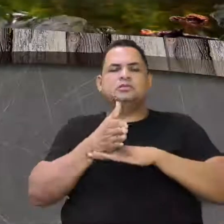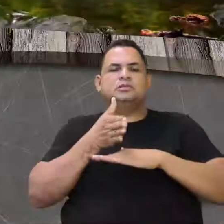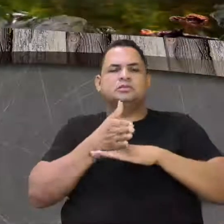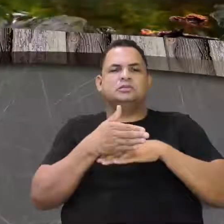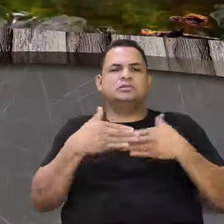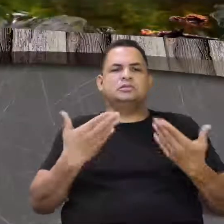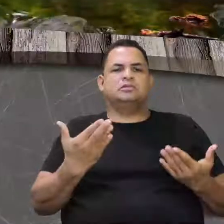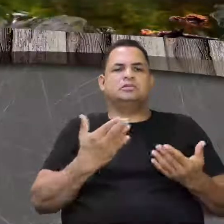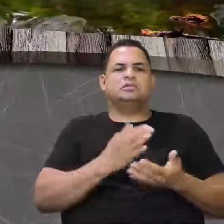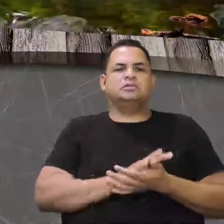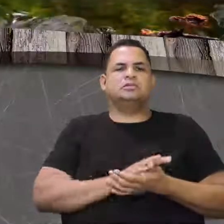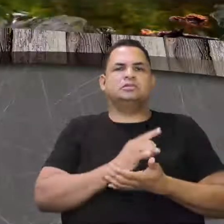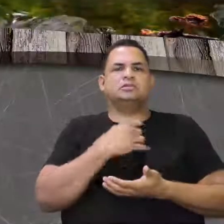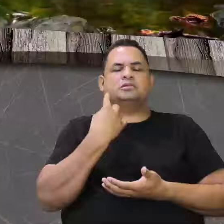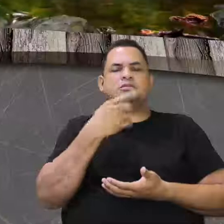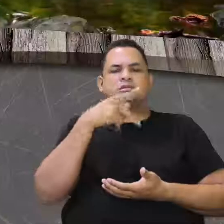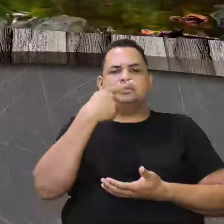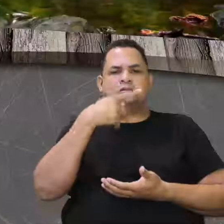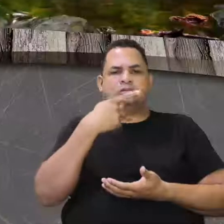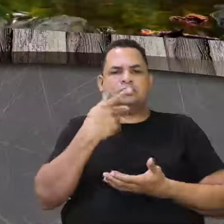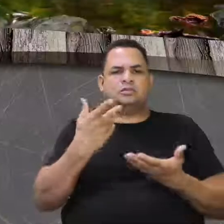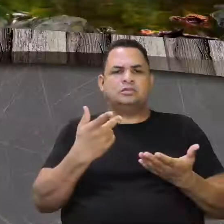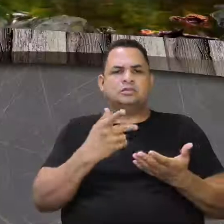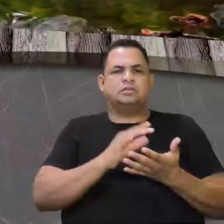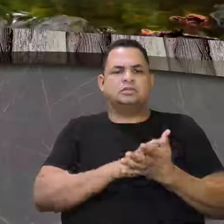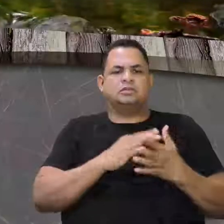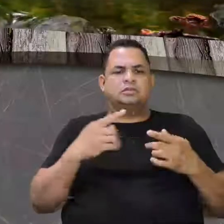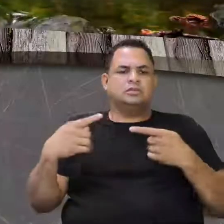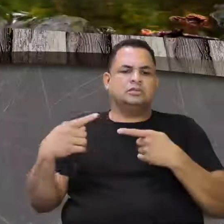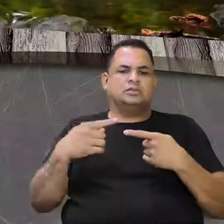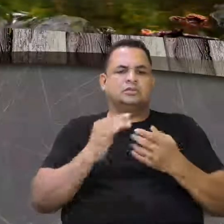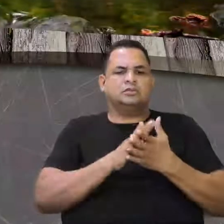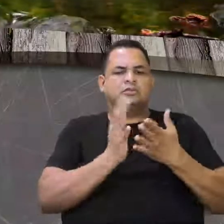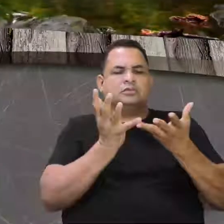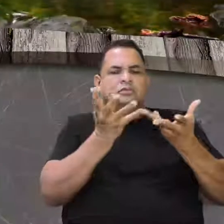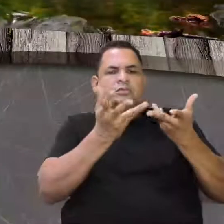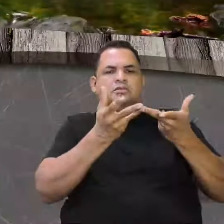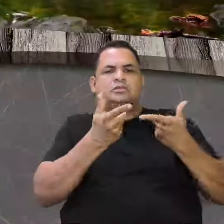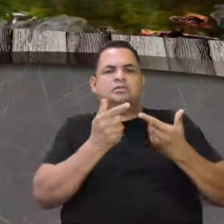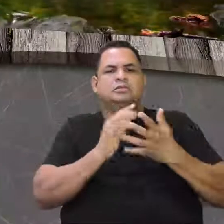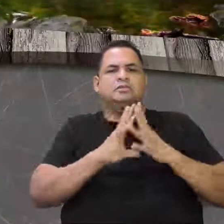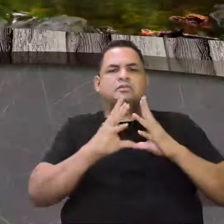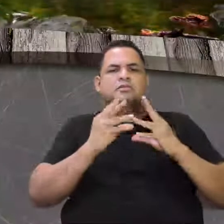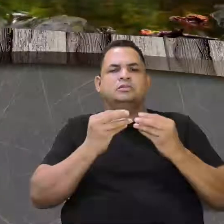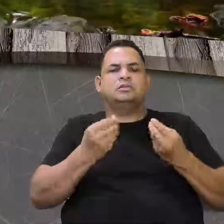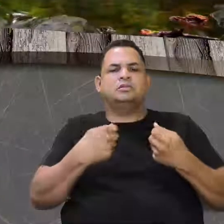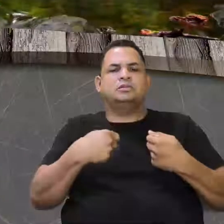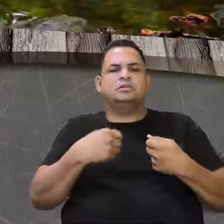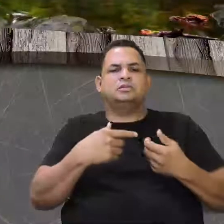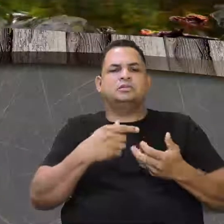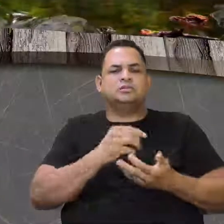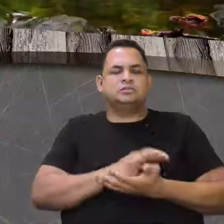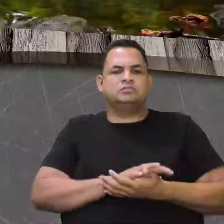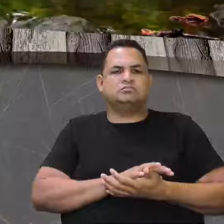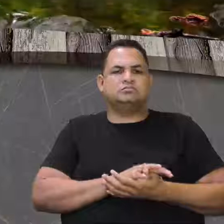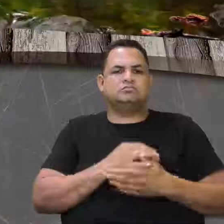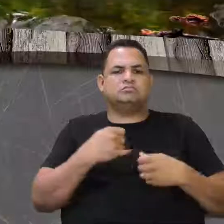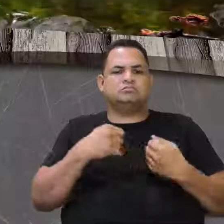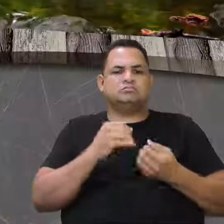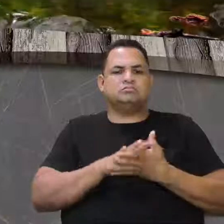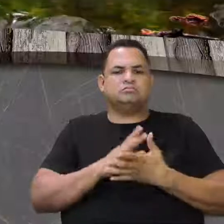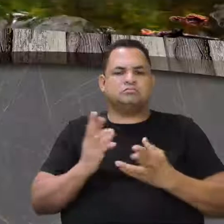participação. E como a gente falou ali em relação à habilidade, tudo tem que estar